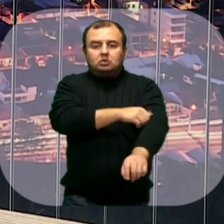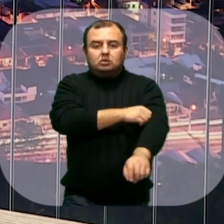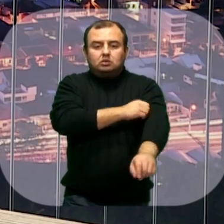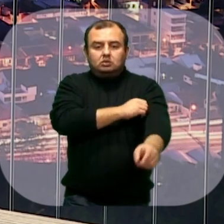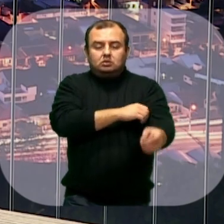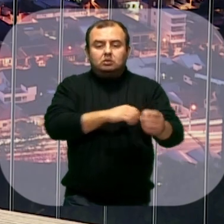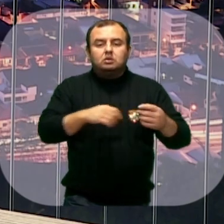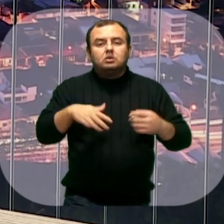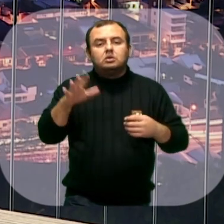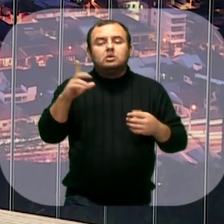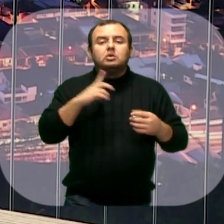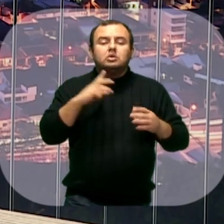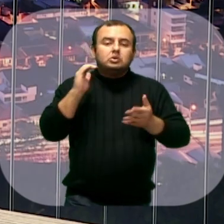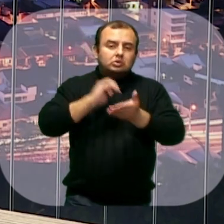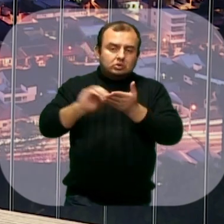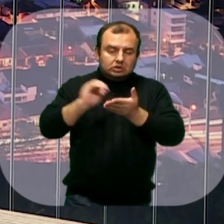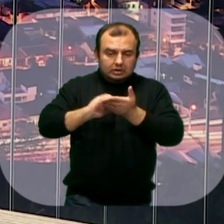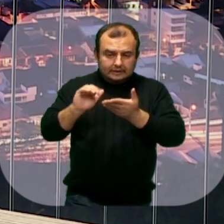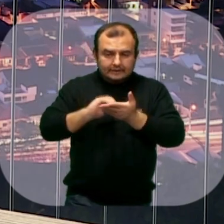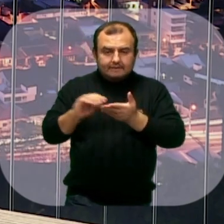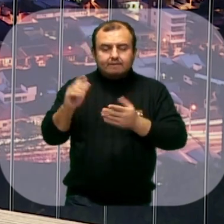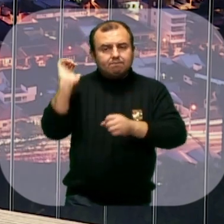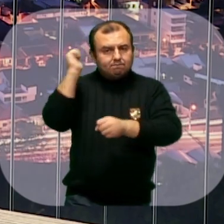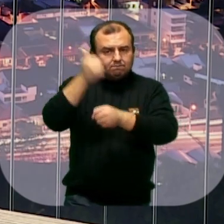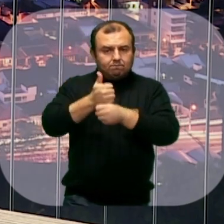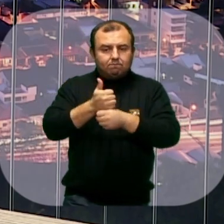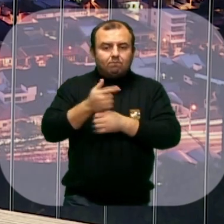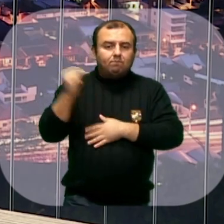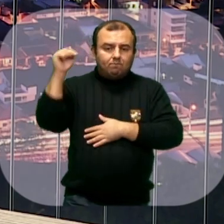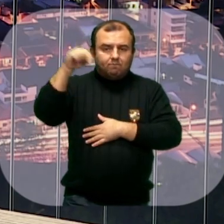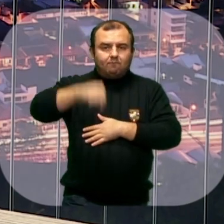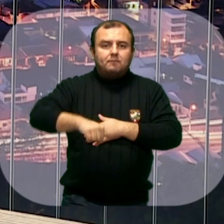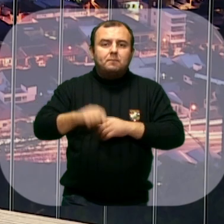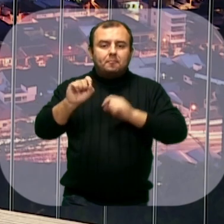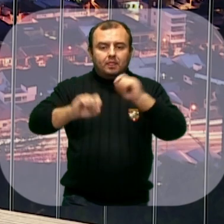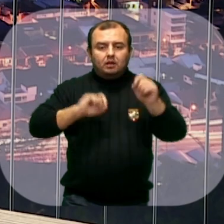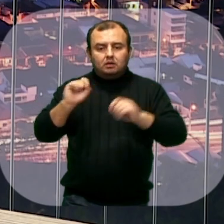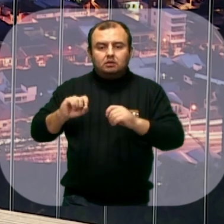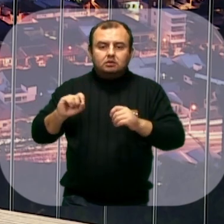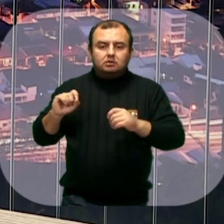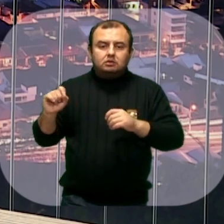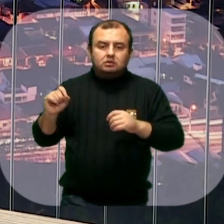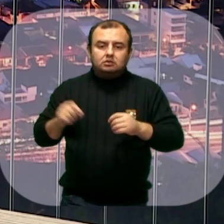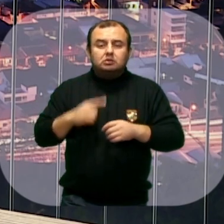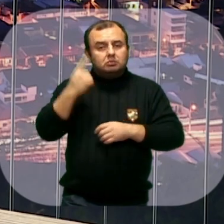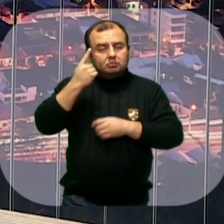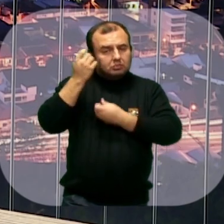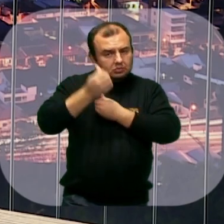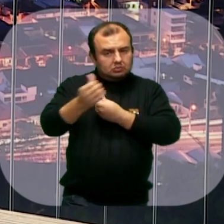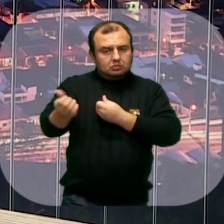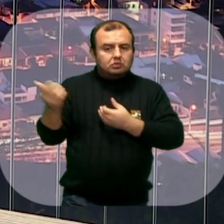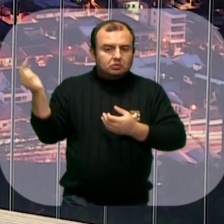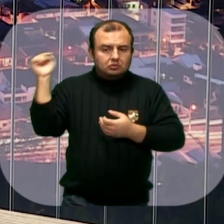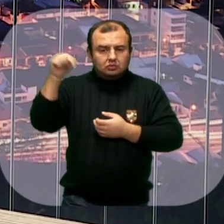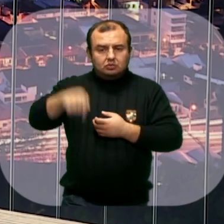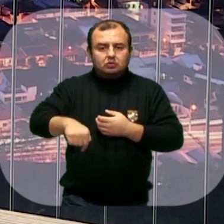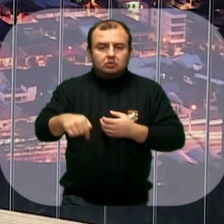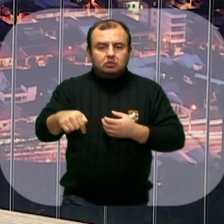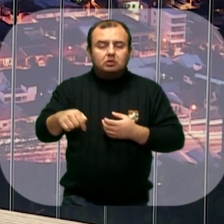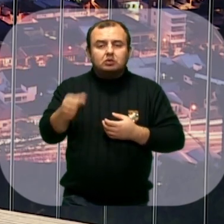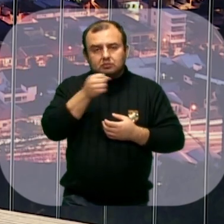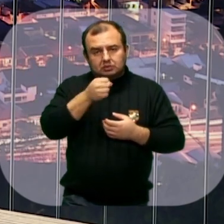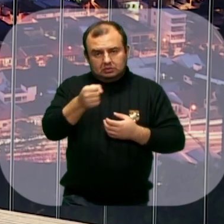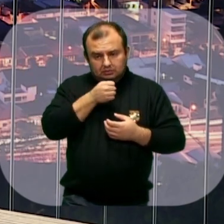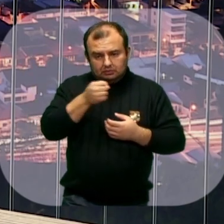dos secretários e diretores que estão vindo aqui ao longo desse primeiro semestre, que vieram aqui ao longo do